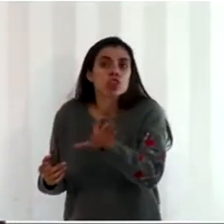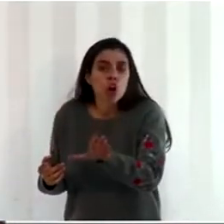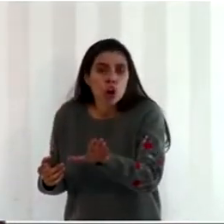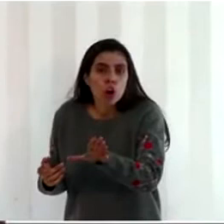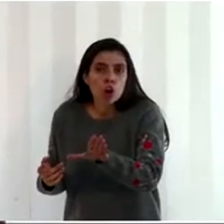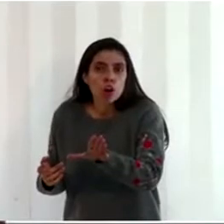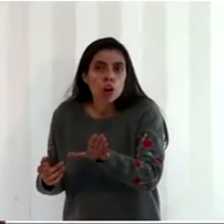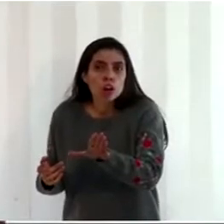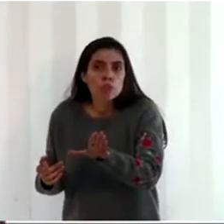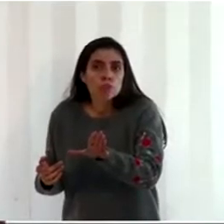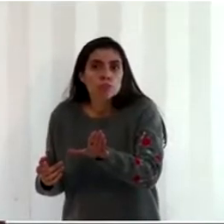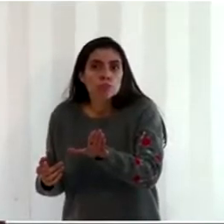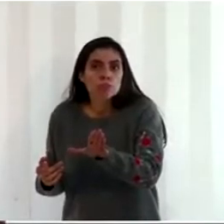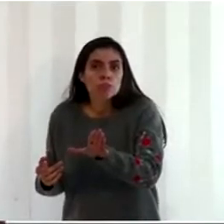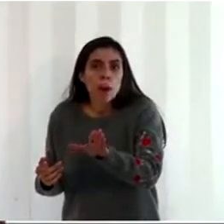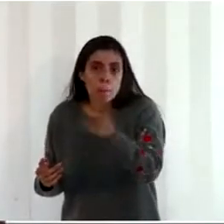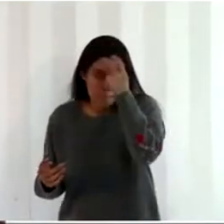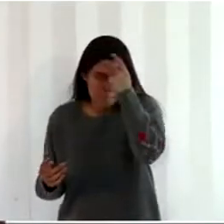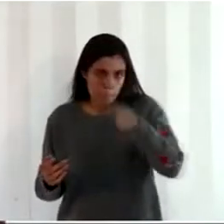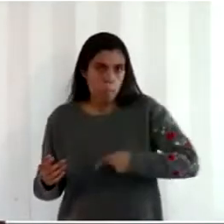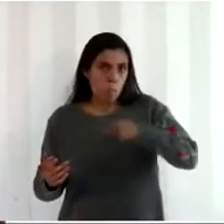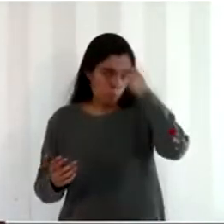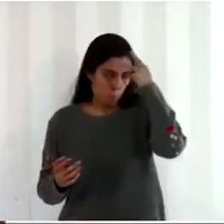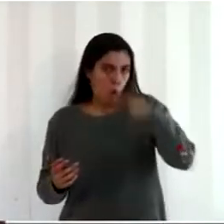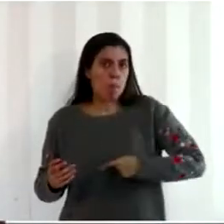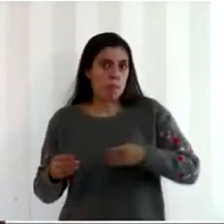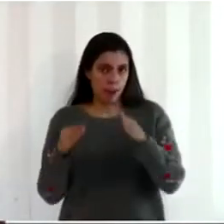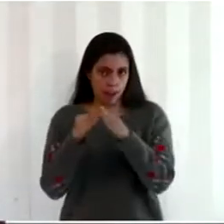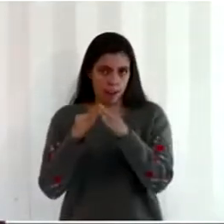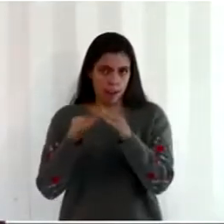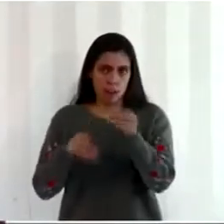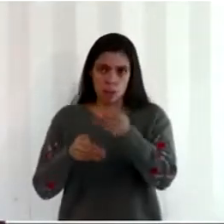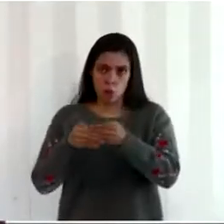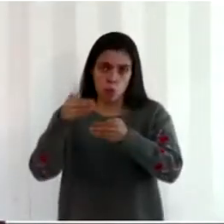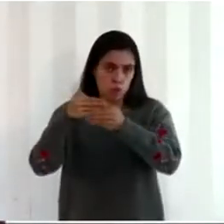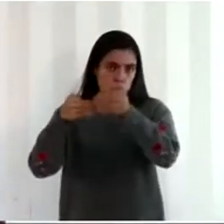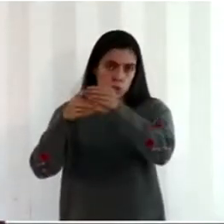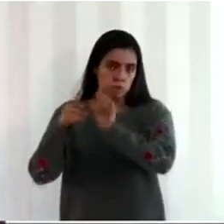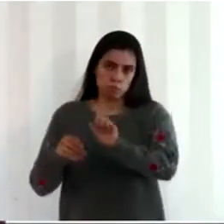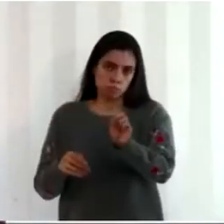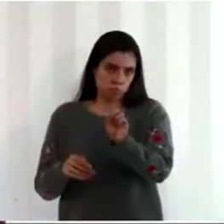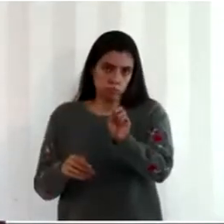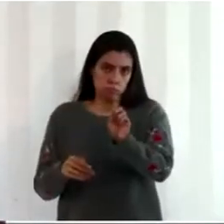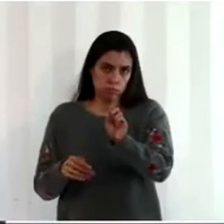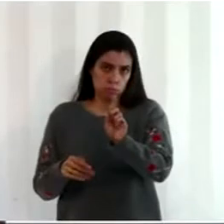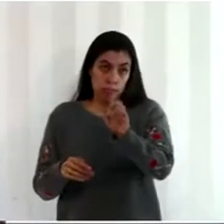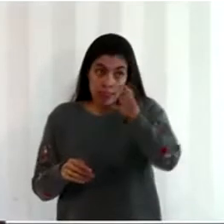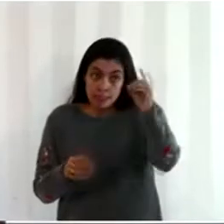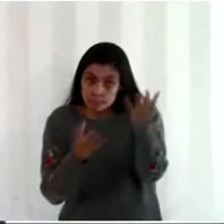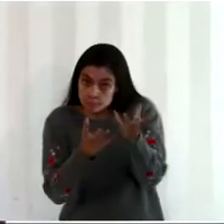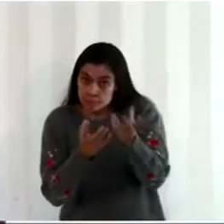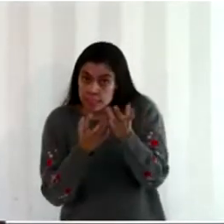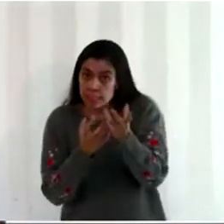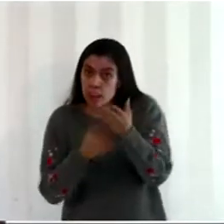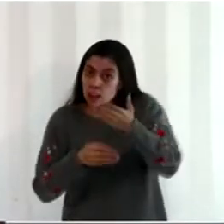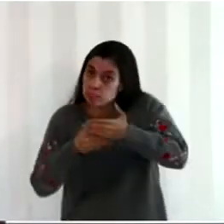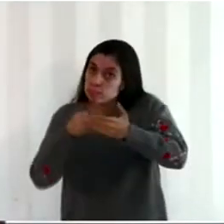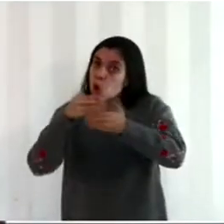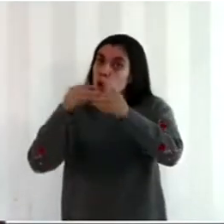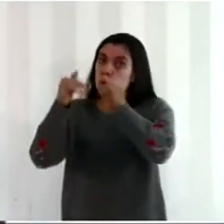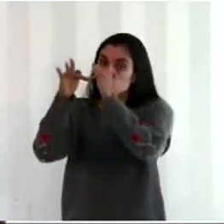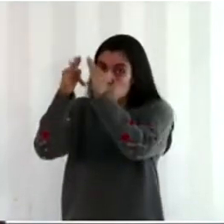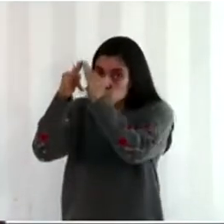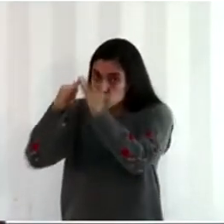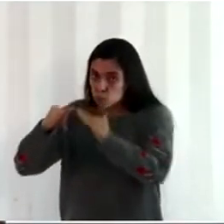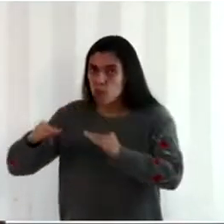o contexto, que quando eles lançam o fundamento e começam a construir o templo, o pessoal de Samaria,